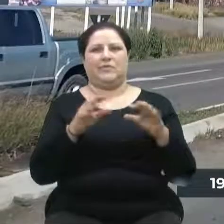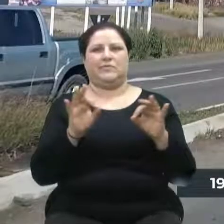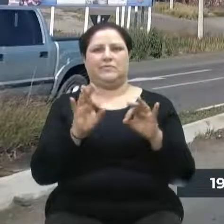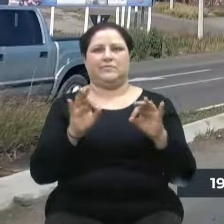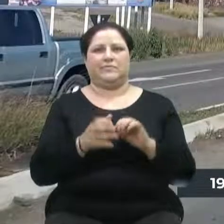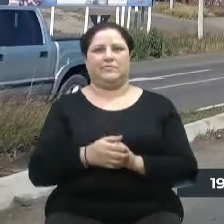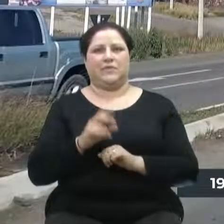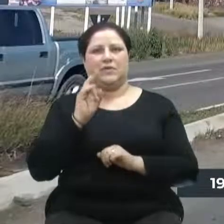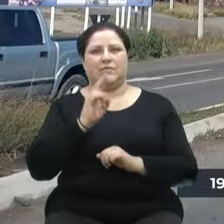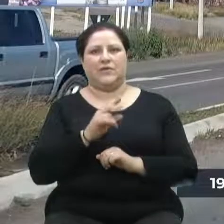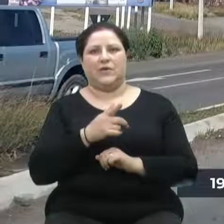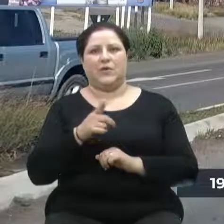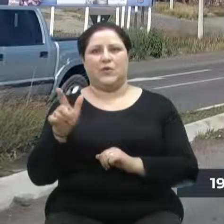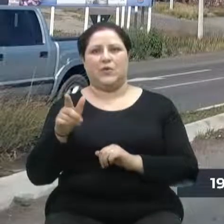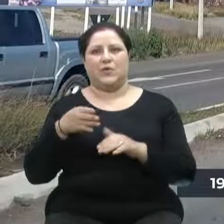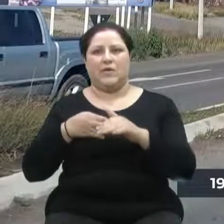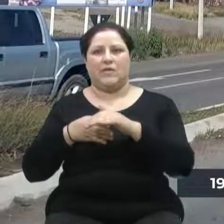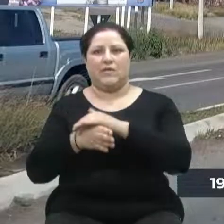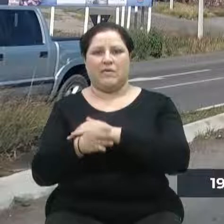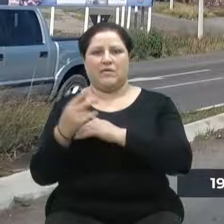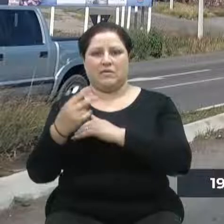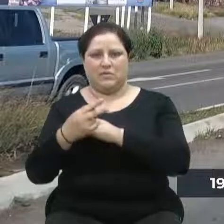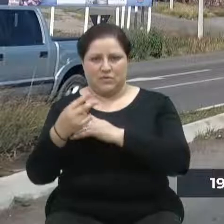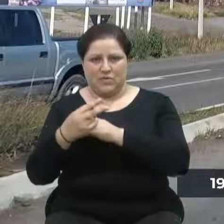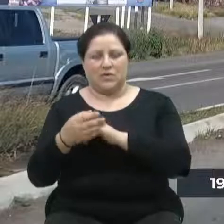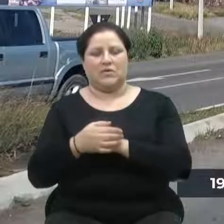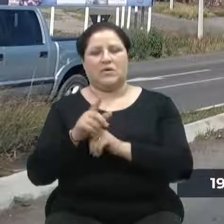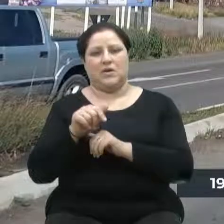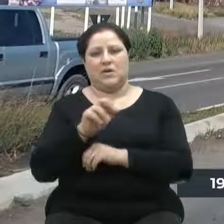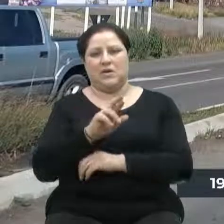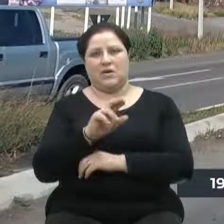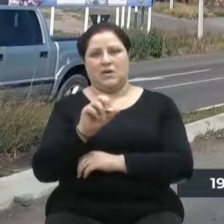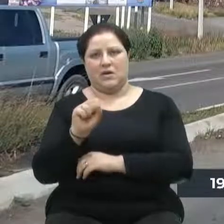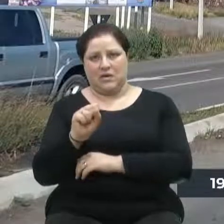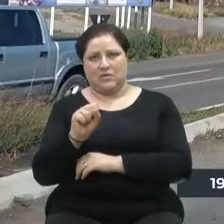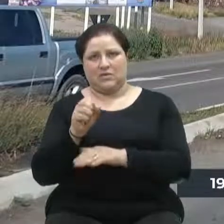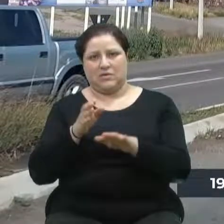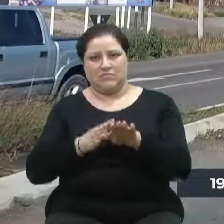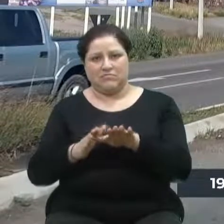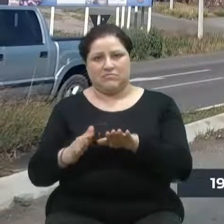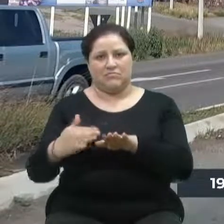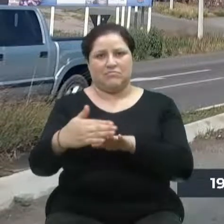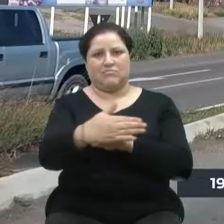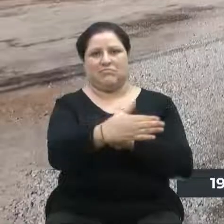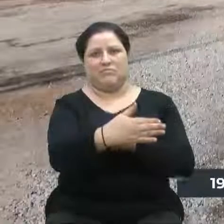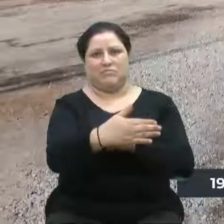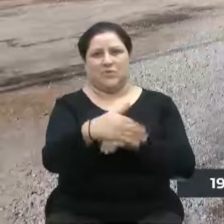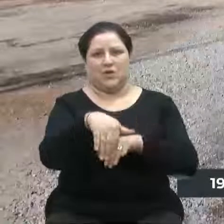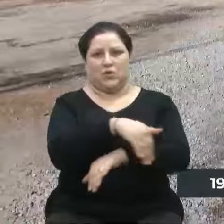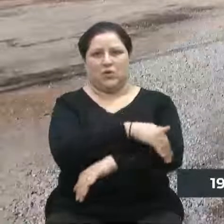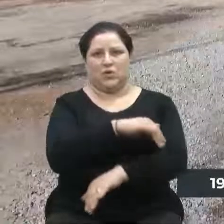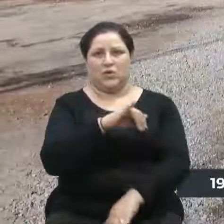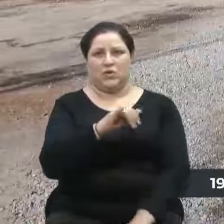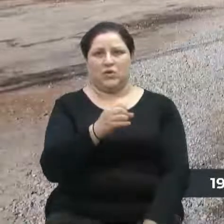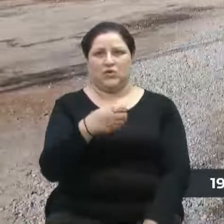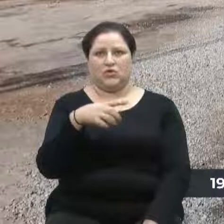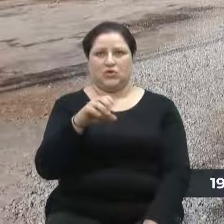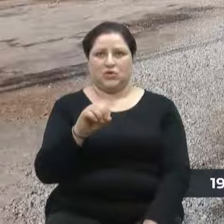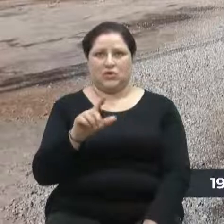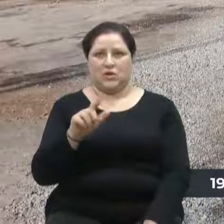Aqui nós temos um outro acesso secundário, que é na RS, ele entra ali na rua João Laim. Vamos acelerar um pouquinho,